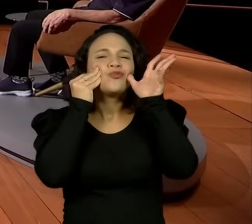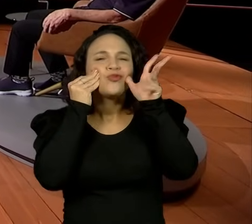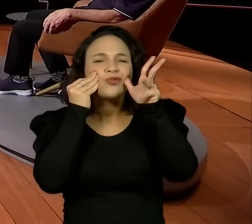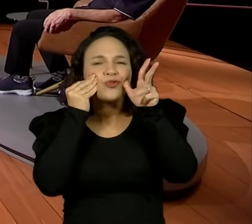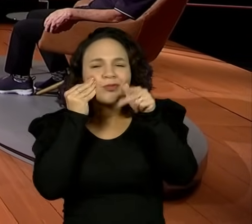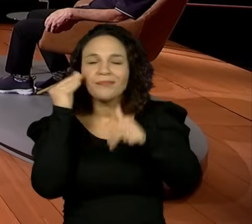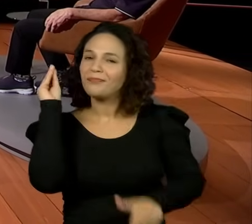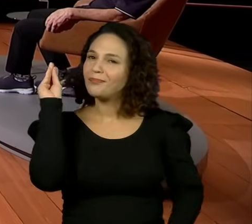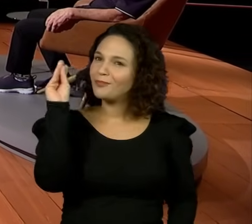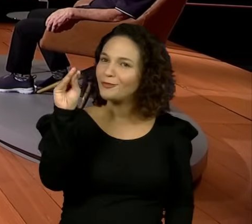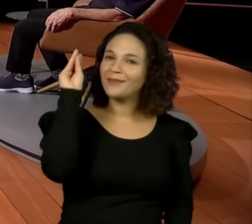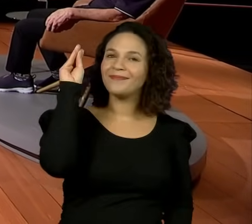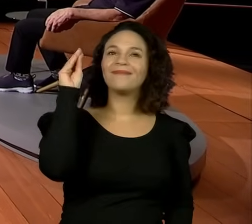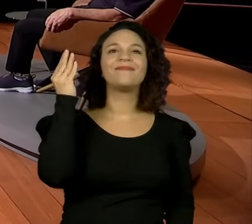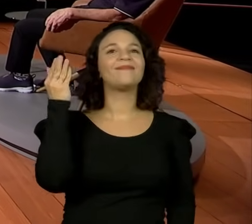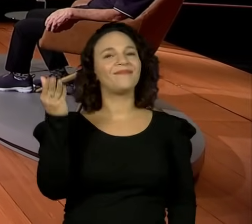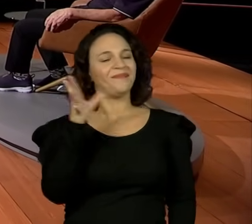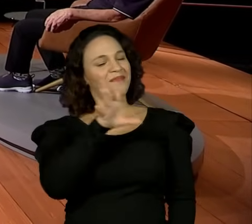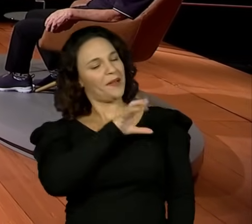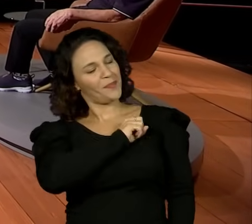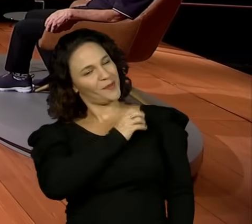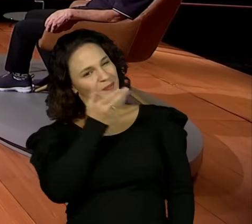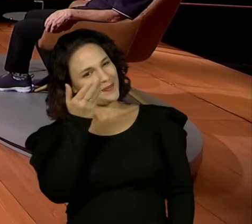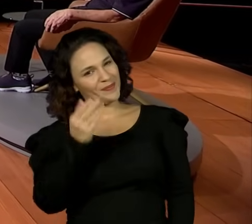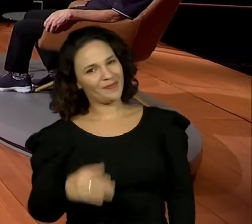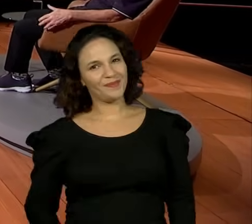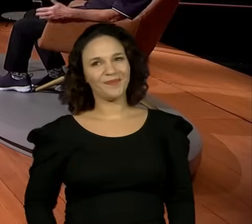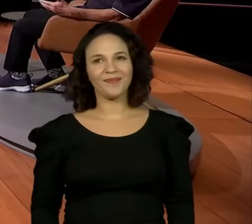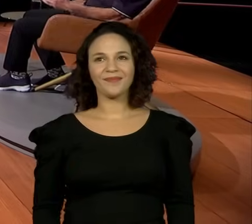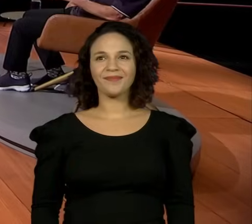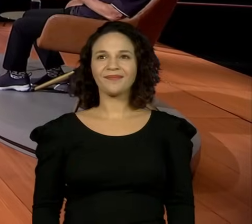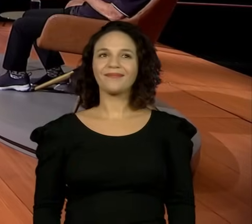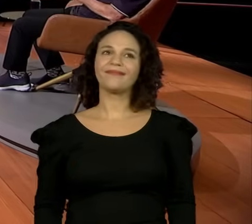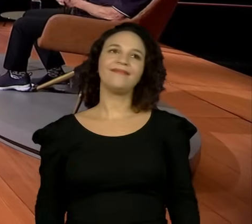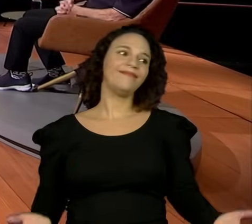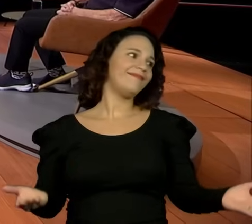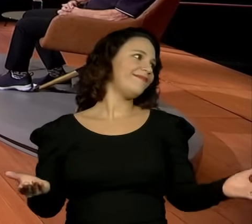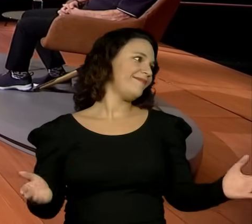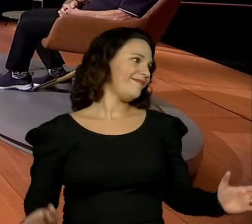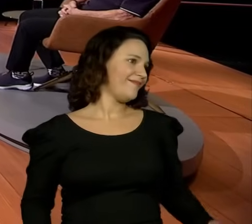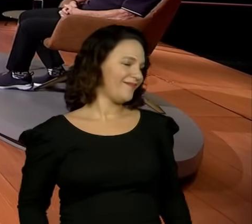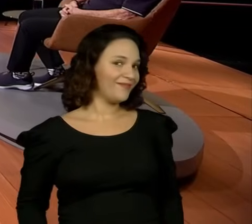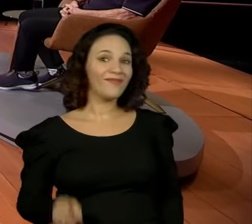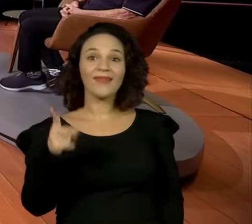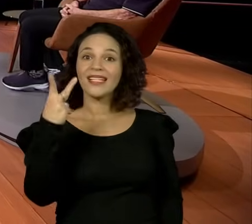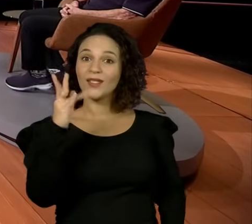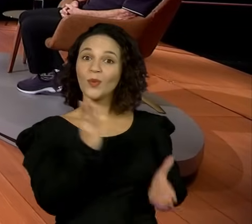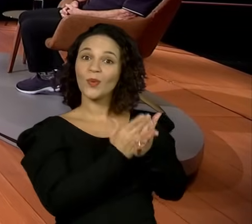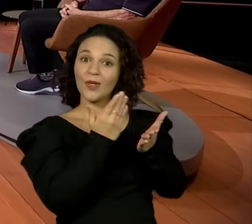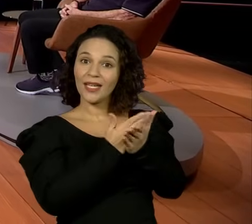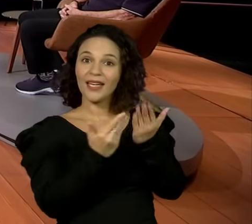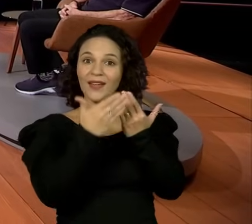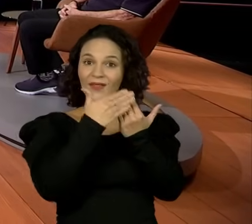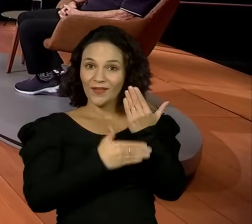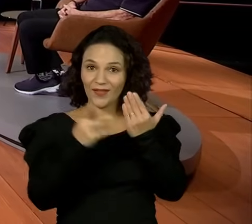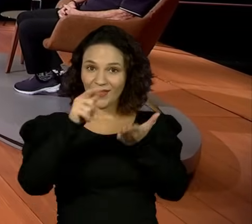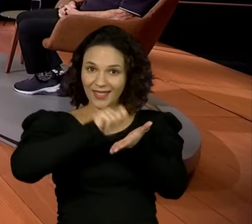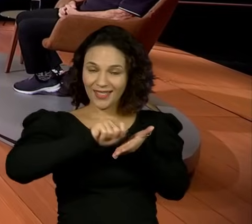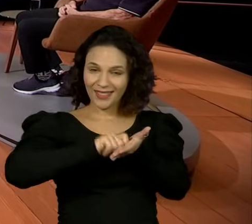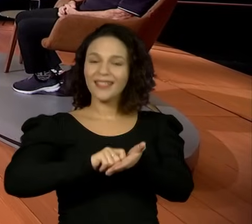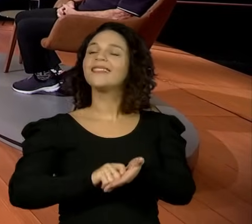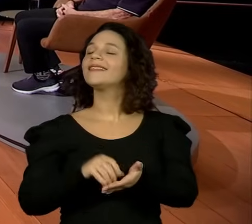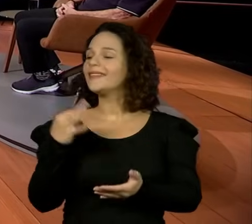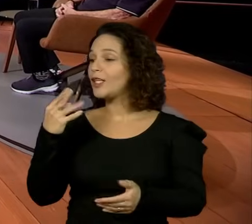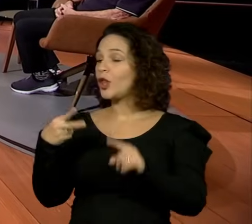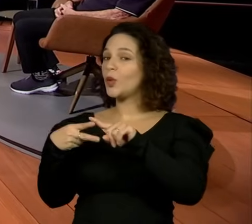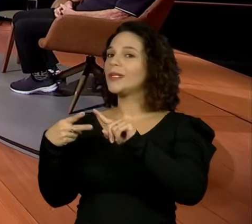em você, com muito amor. Ana Maria escreveu o prefácio, inclusive, do seu livro. É verdade. Ana Maria